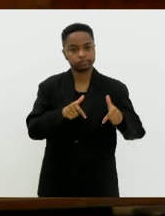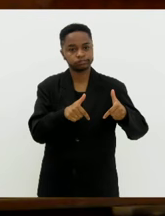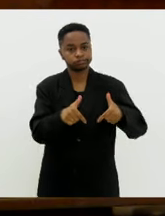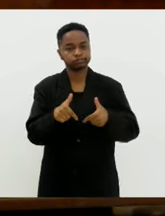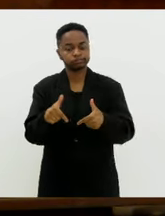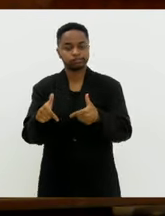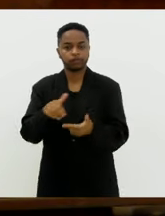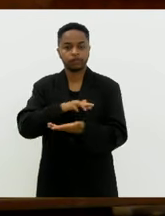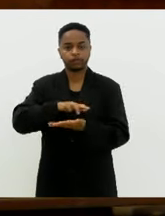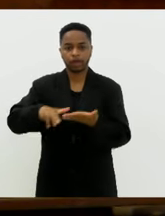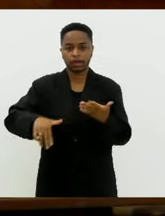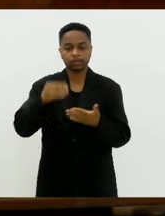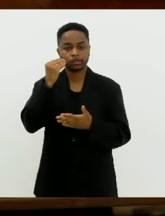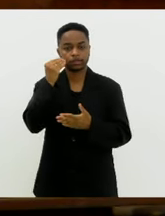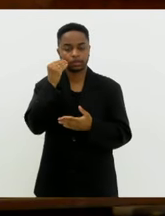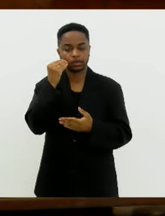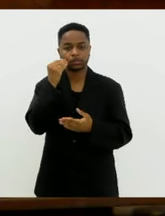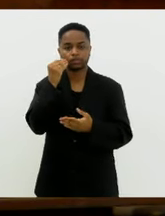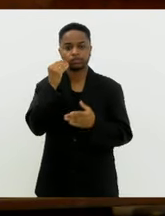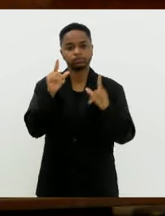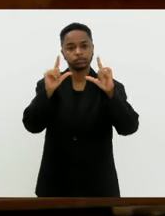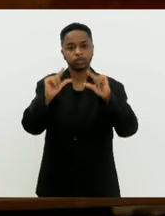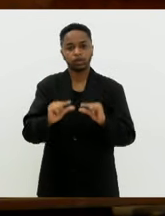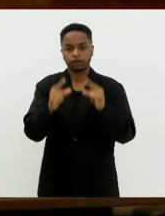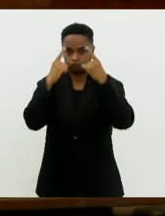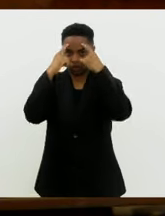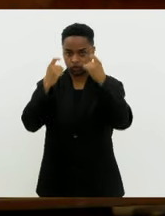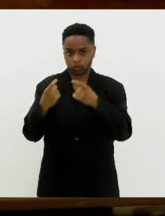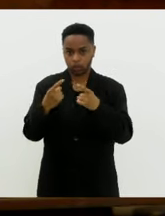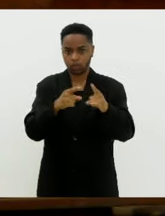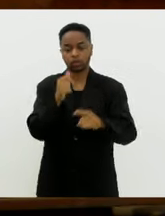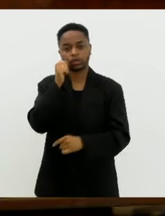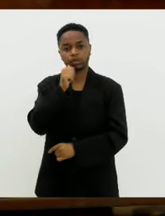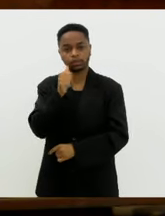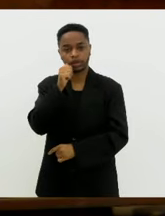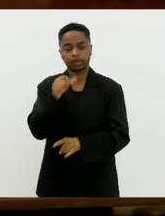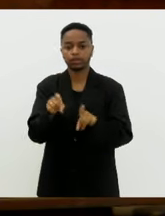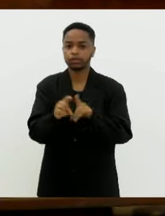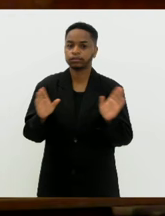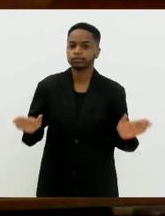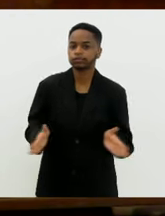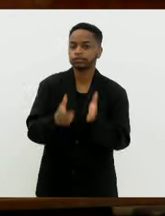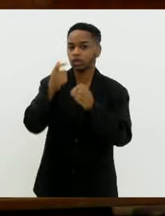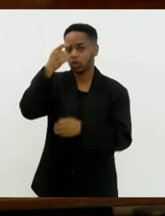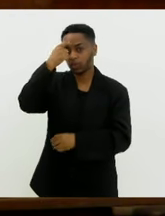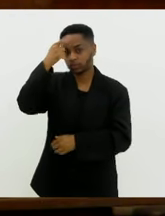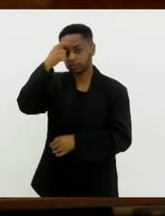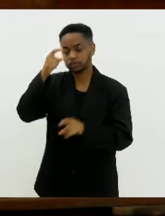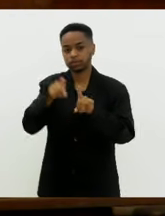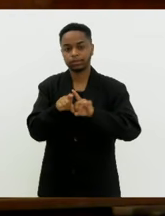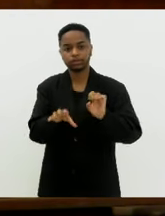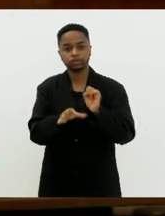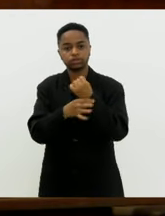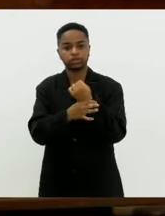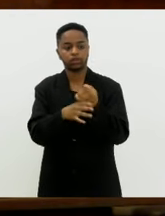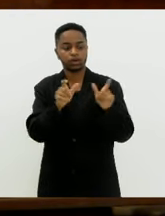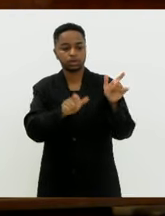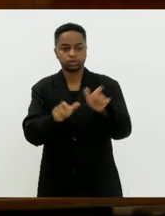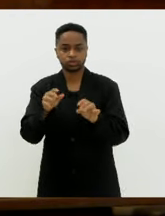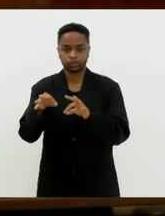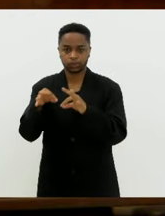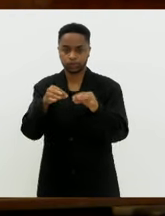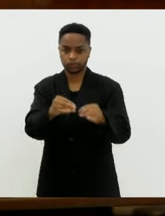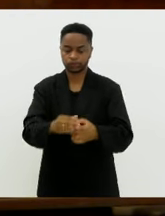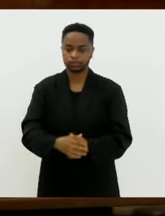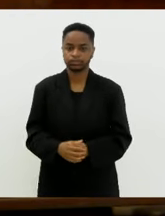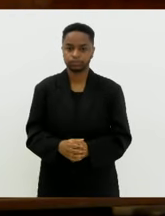ações para o combate da violência contra a mulher, promovendo conscientização e mais segurança para todas. Um